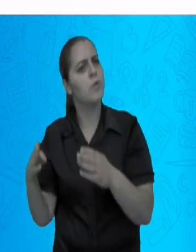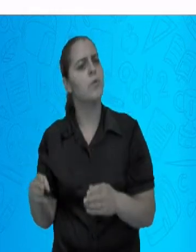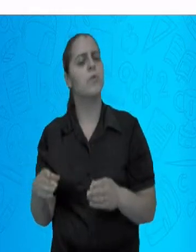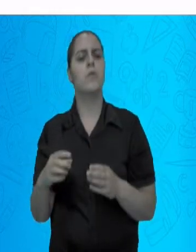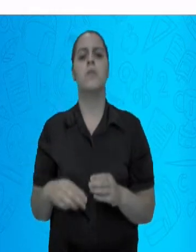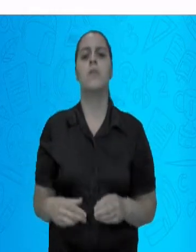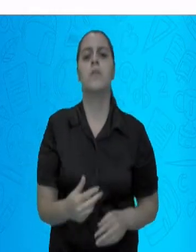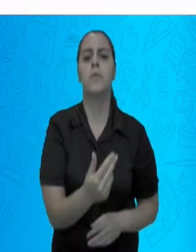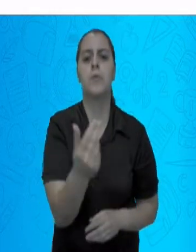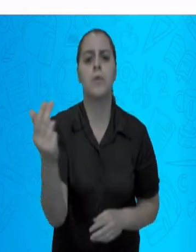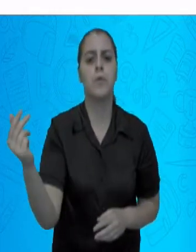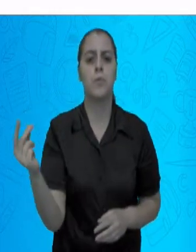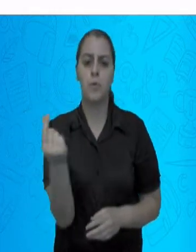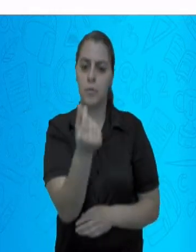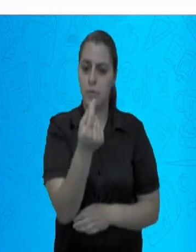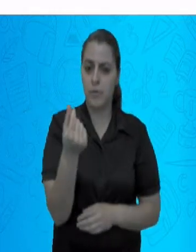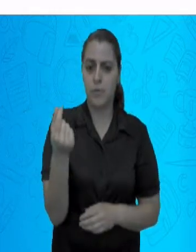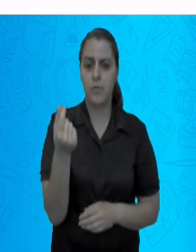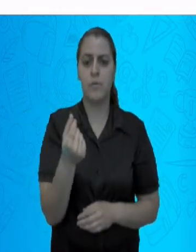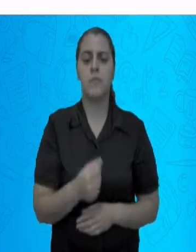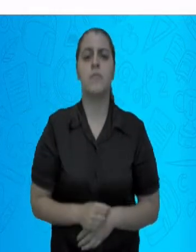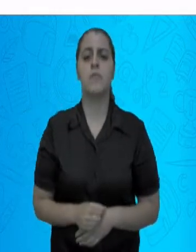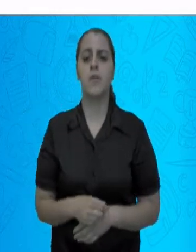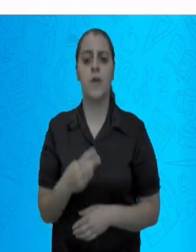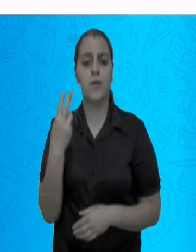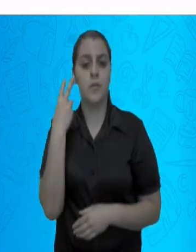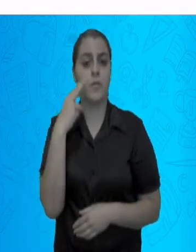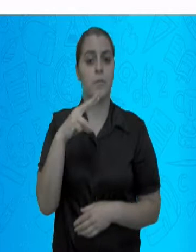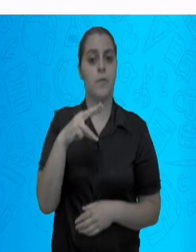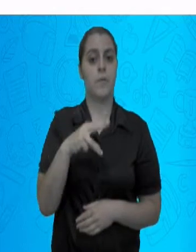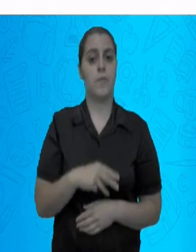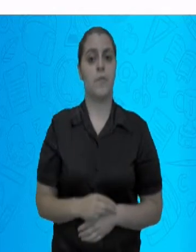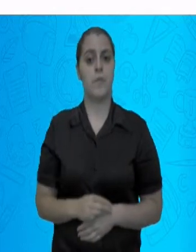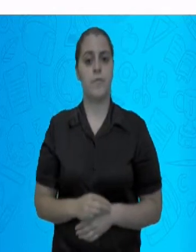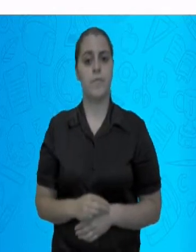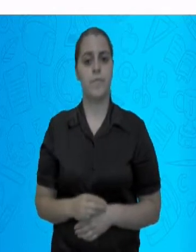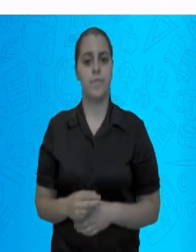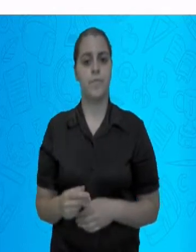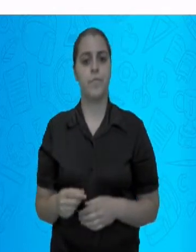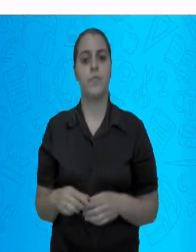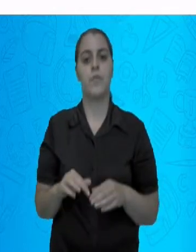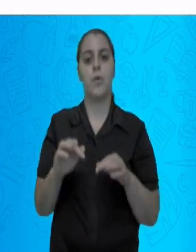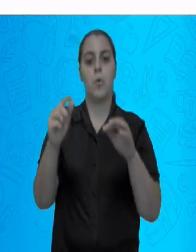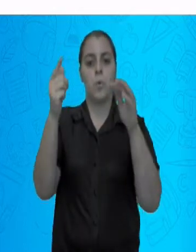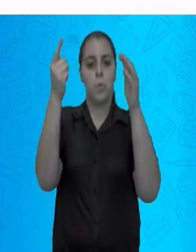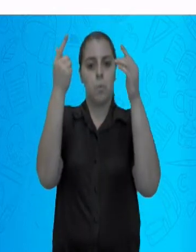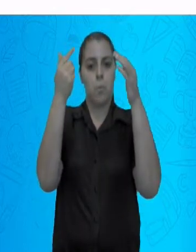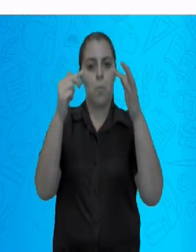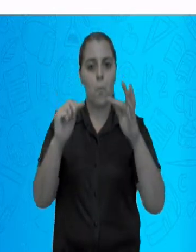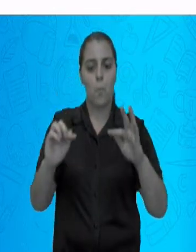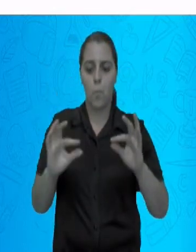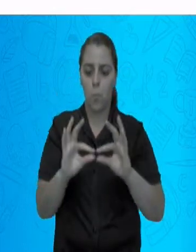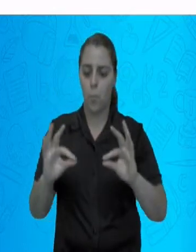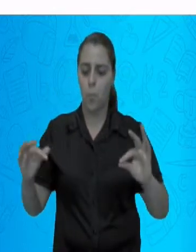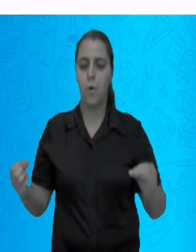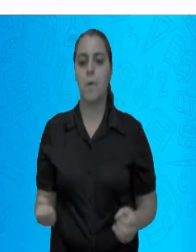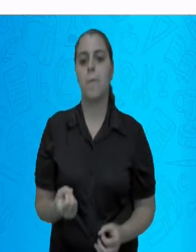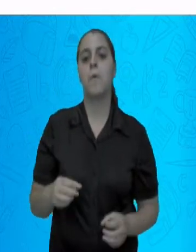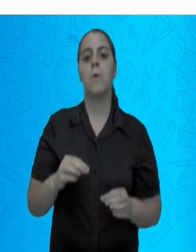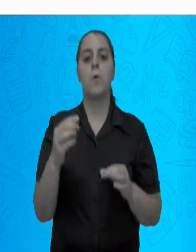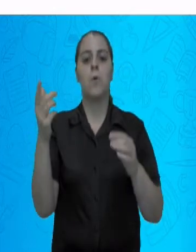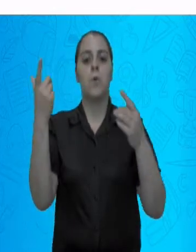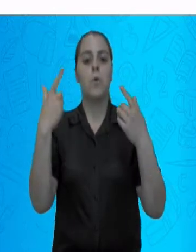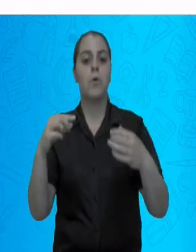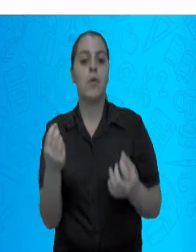mesmo valor. Aqui eu já consigo identificar que o espeto e a pipoca,